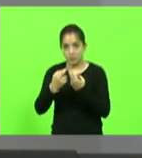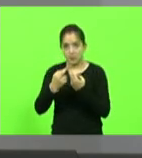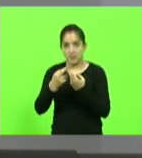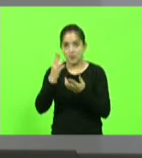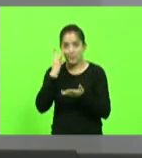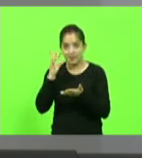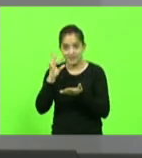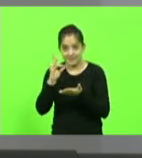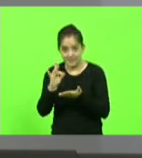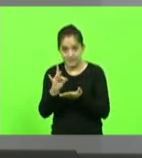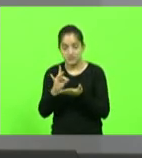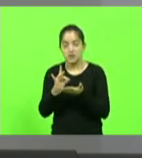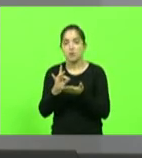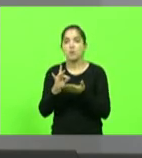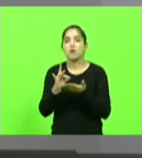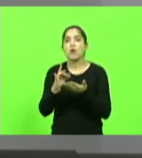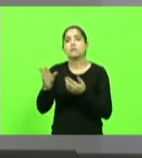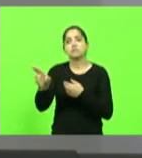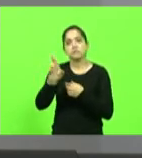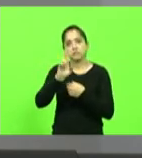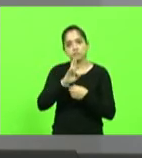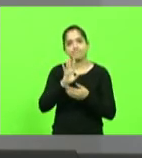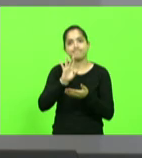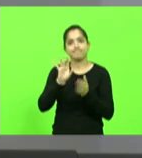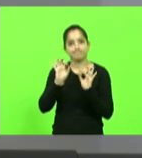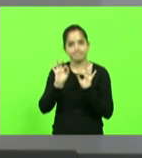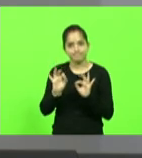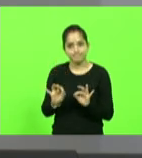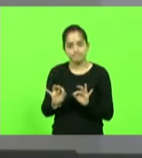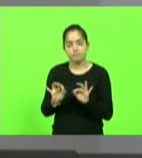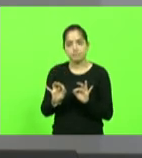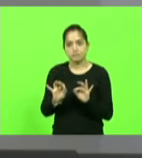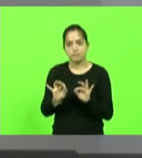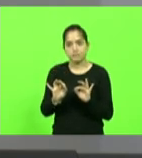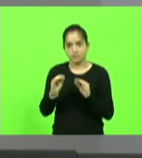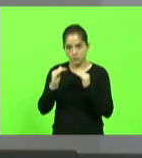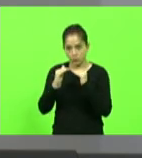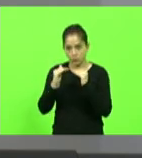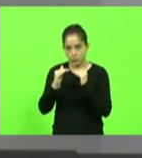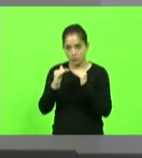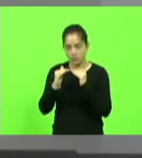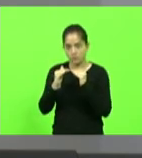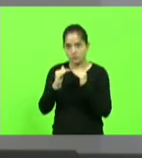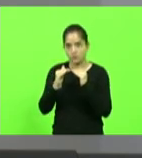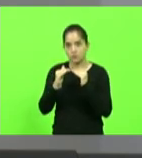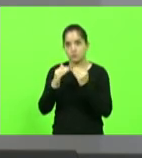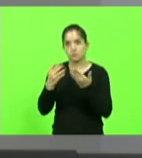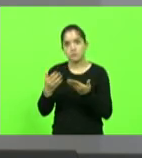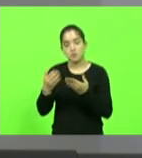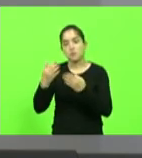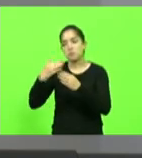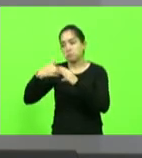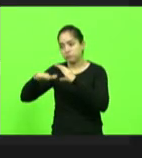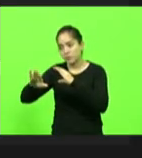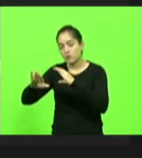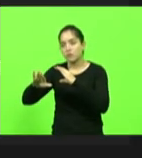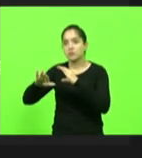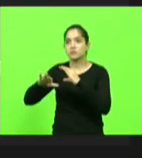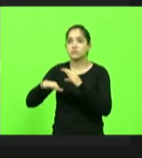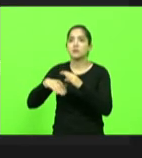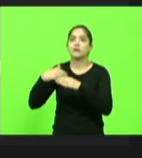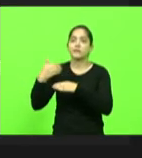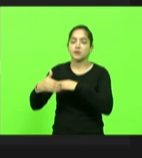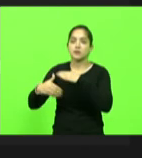ter respostas concretas. Tem acordo nesse encaminhamento? Senão a gente manda o documento e fica para amarrar